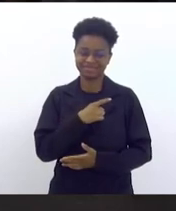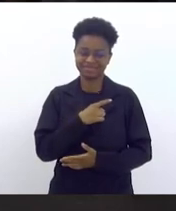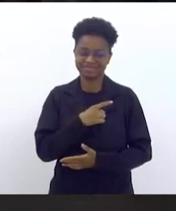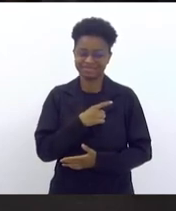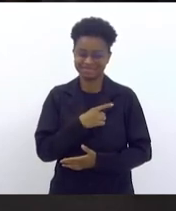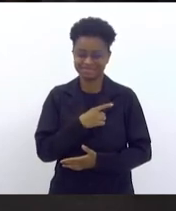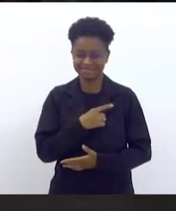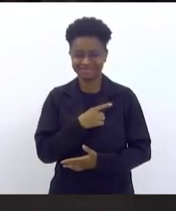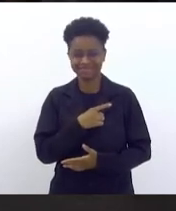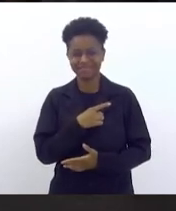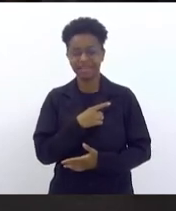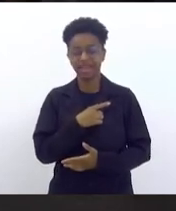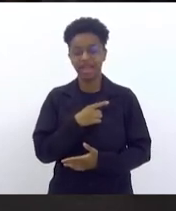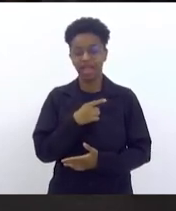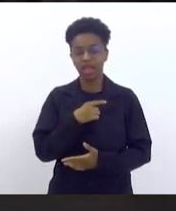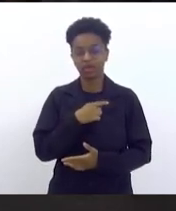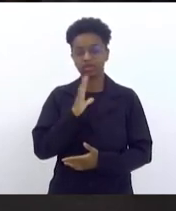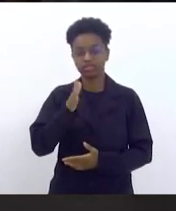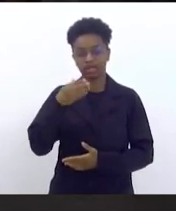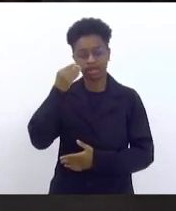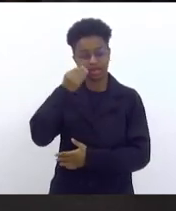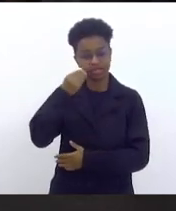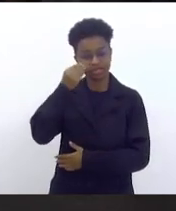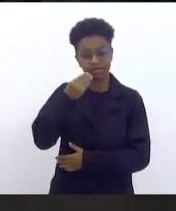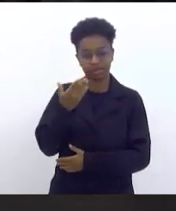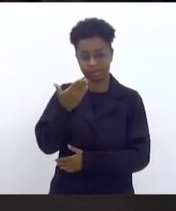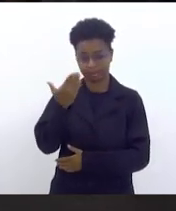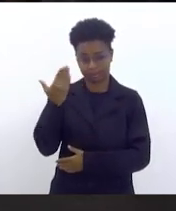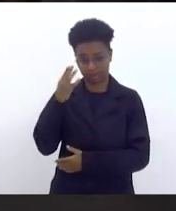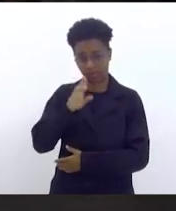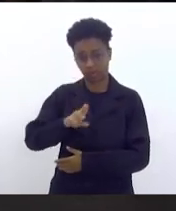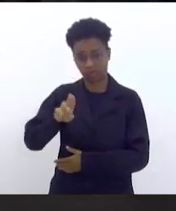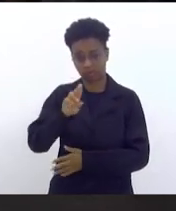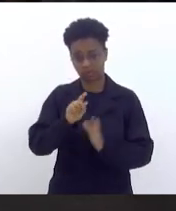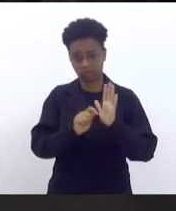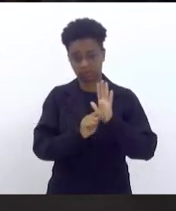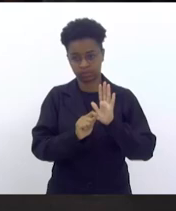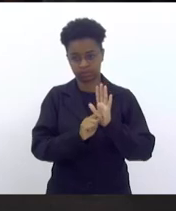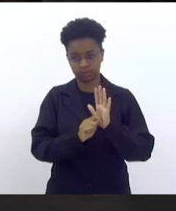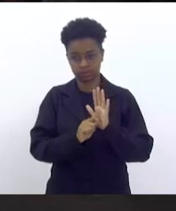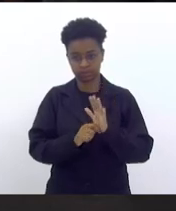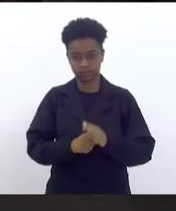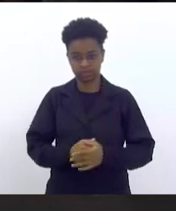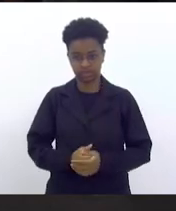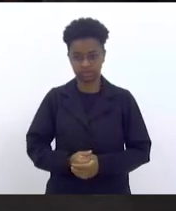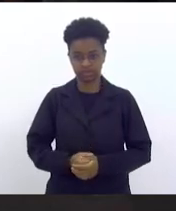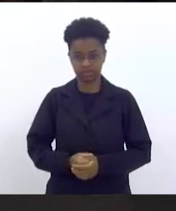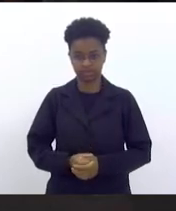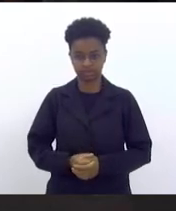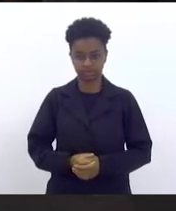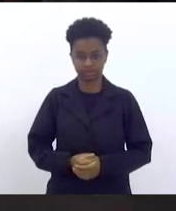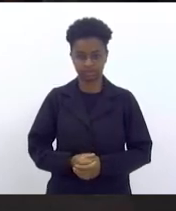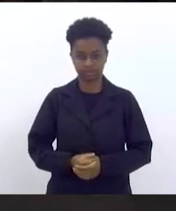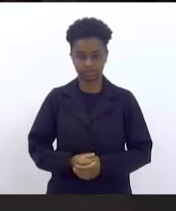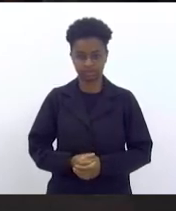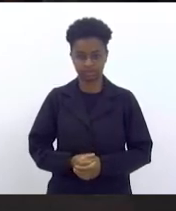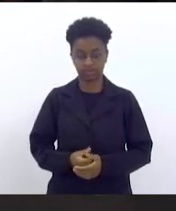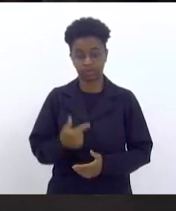provado ter usado algum tipo de entorpecente e eu posso dizer